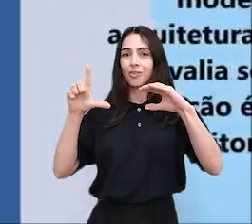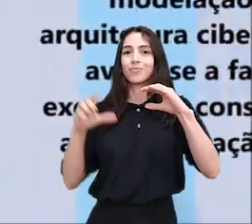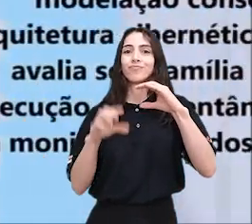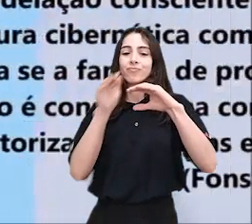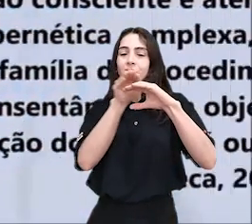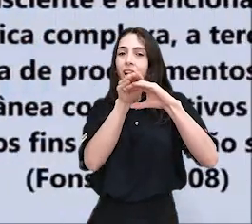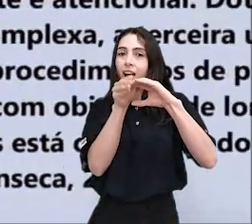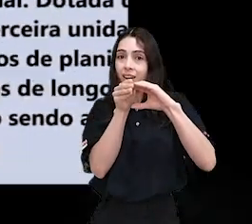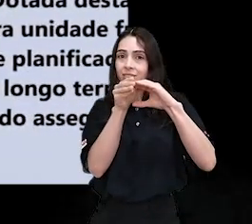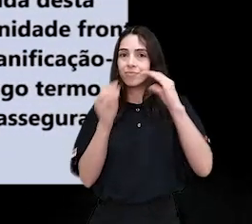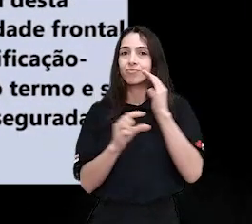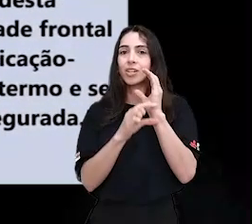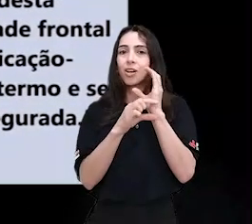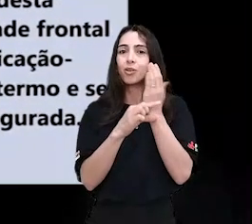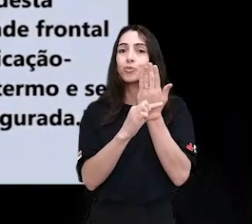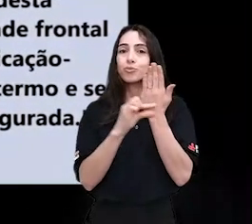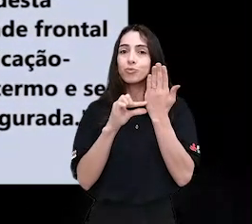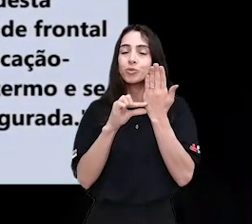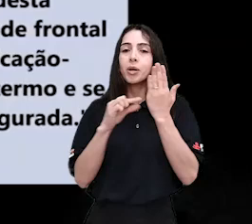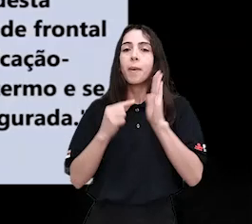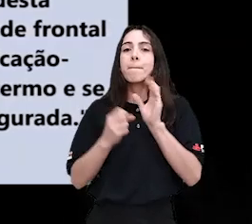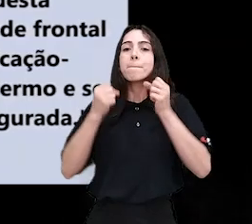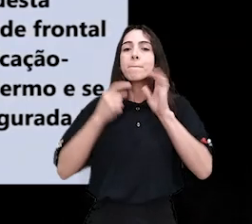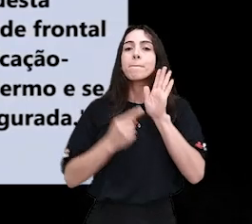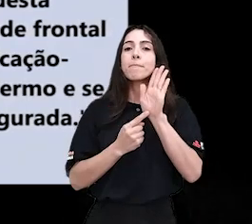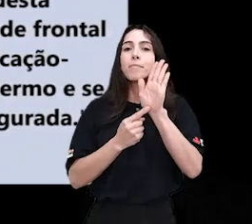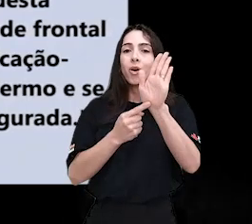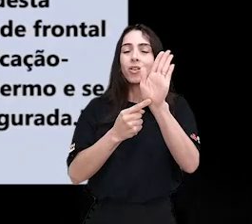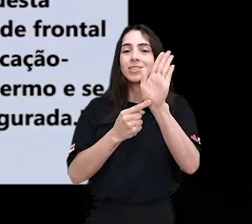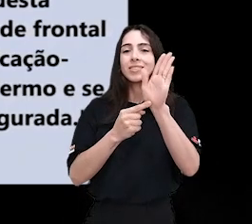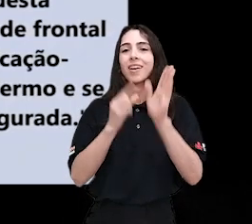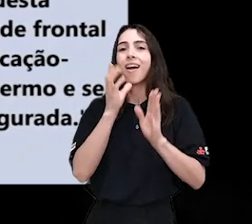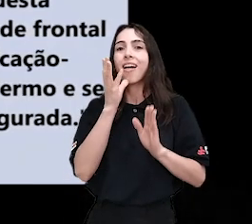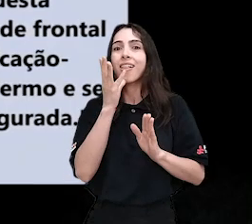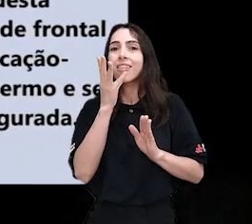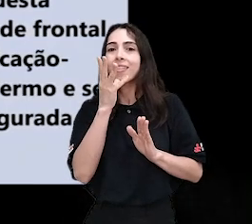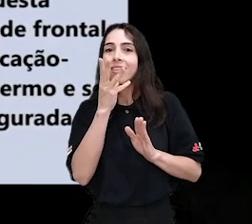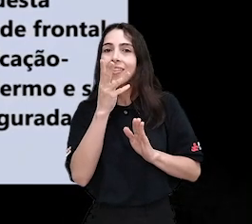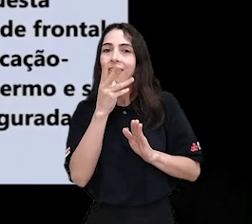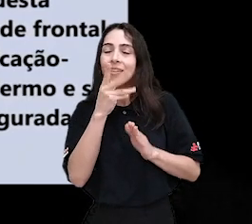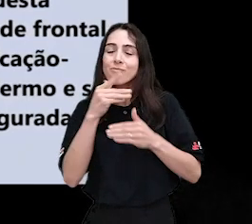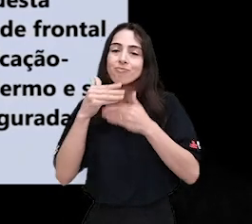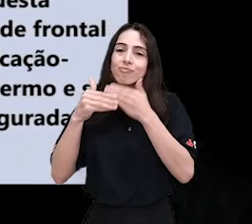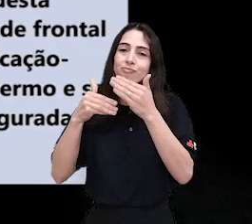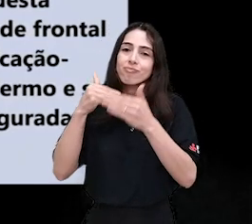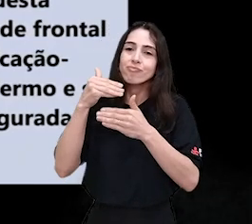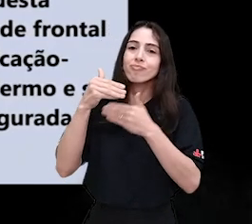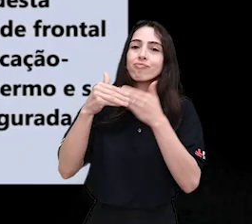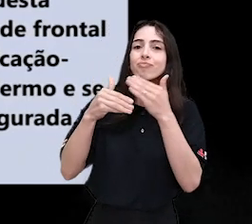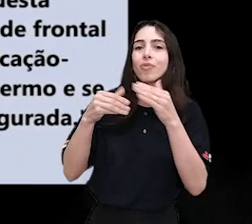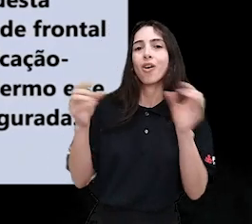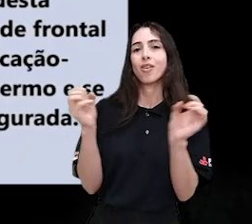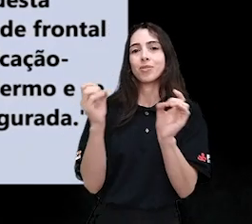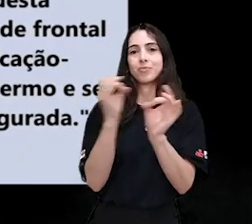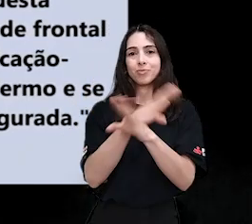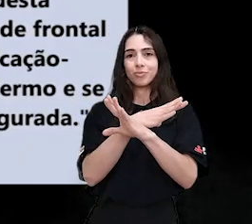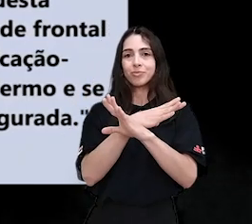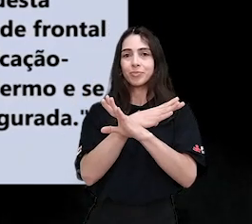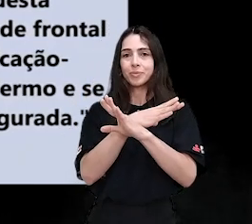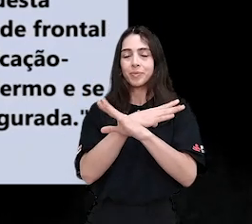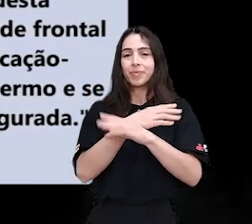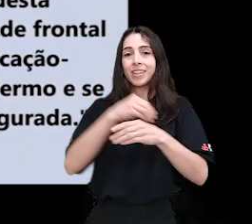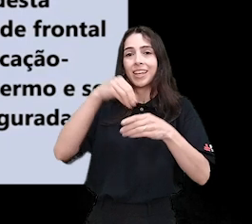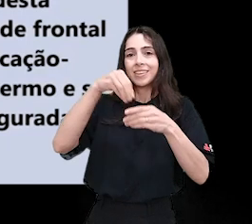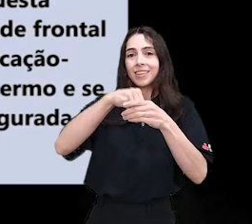E Fonseca nos diz que esta unidade funcional é a que mais tarde é desenvolvida em termos